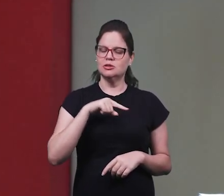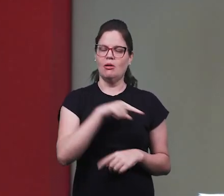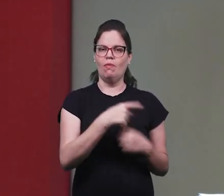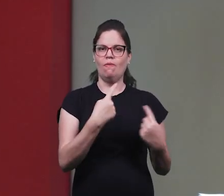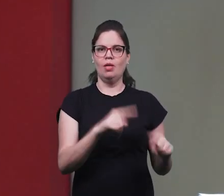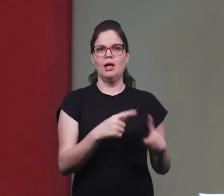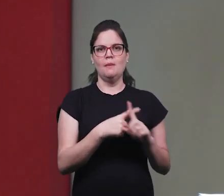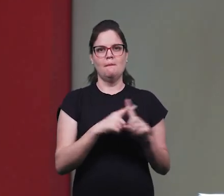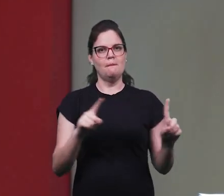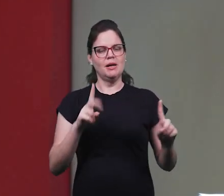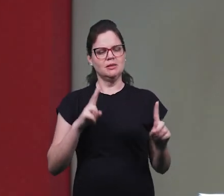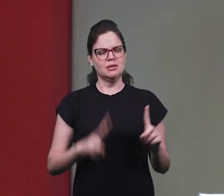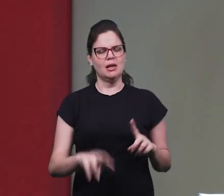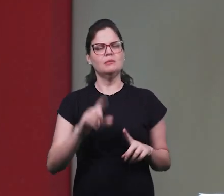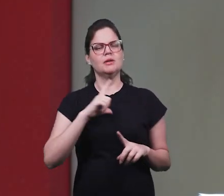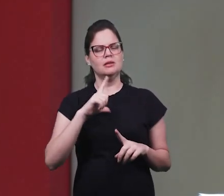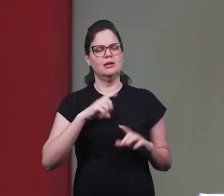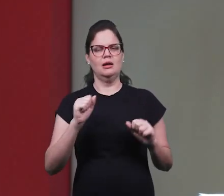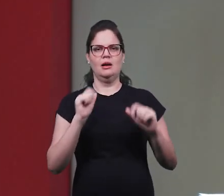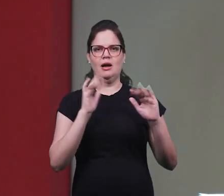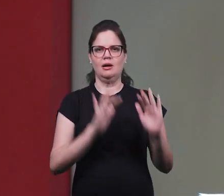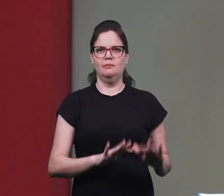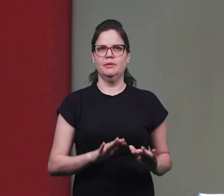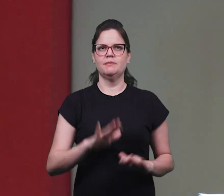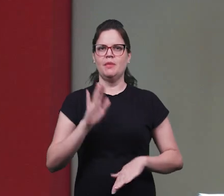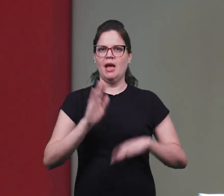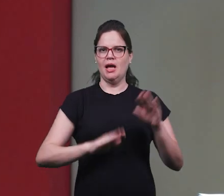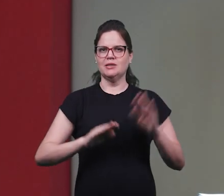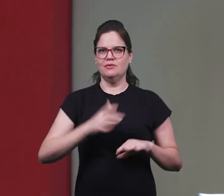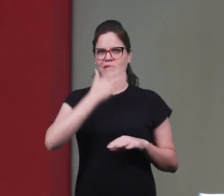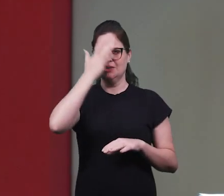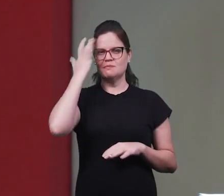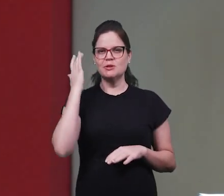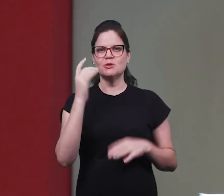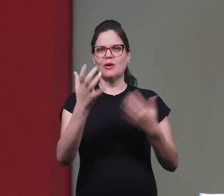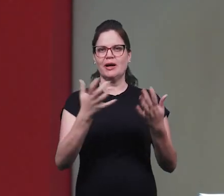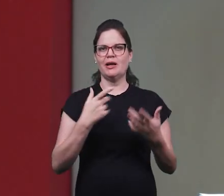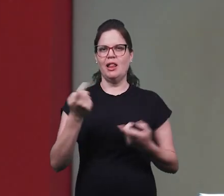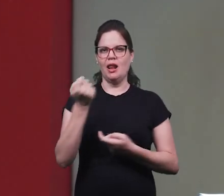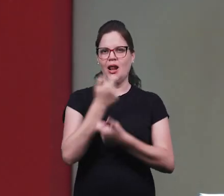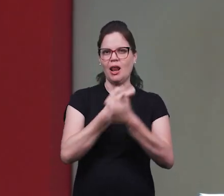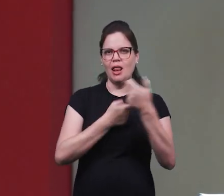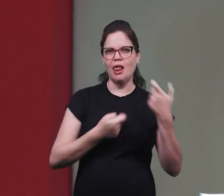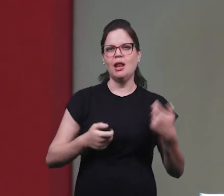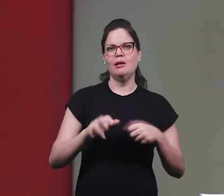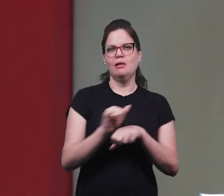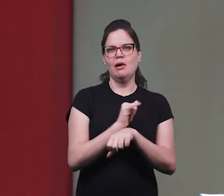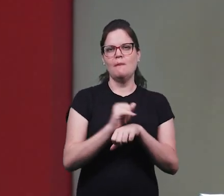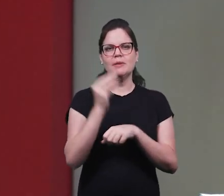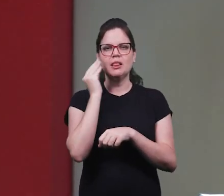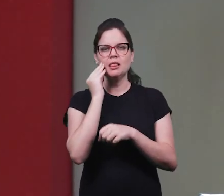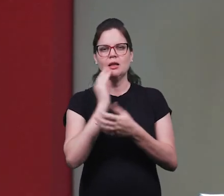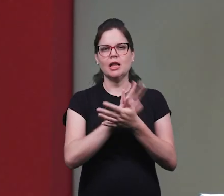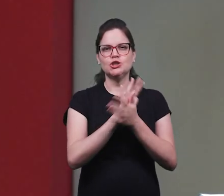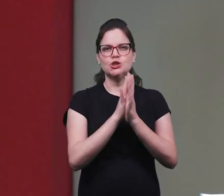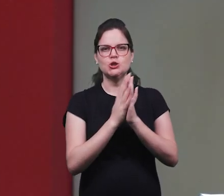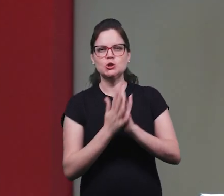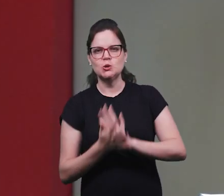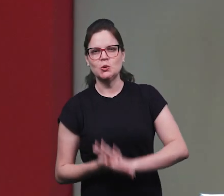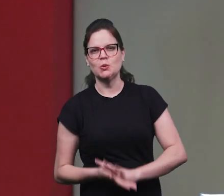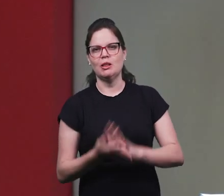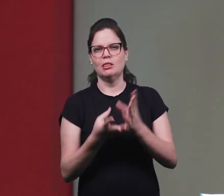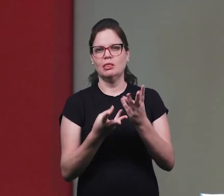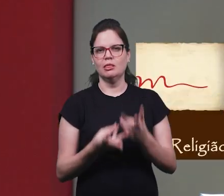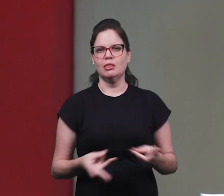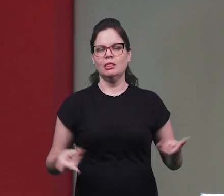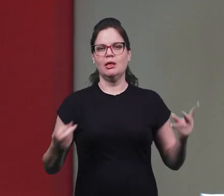situação, aqueles que articulam alguma coisa para destruir ali aquele povo que estava ali, o povo, os que estavam ali, que serviam a Deus ali,